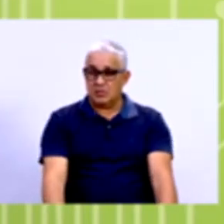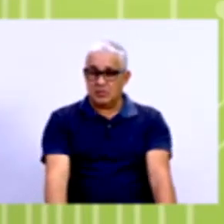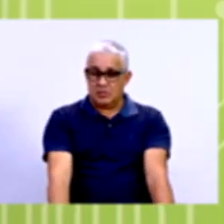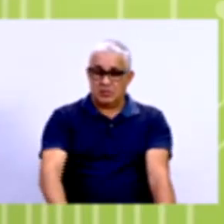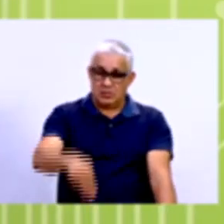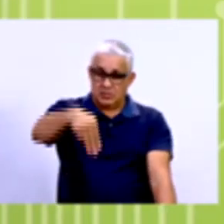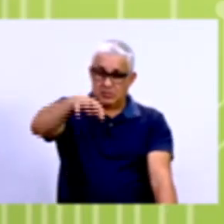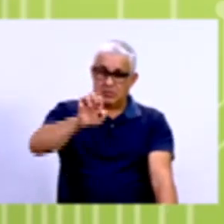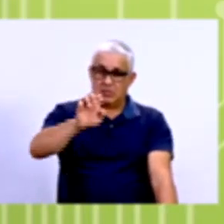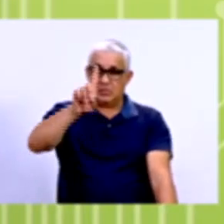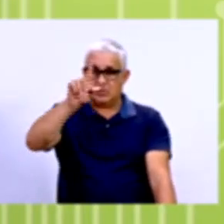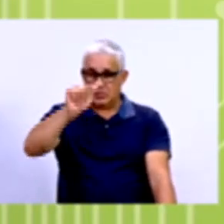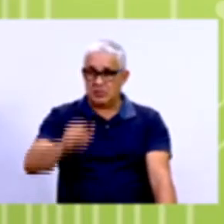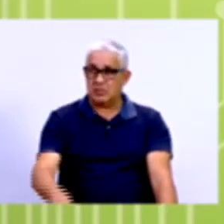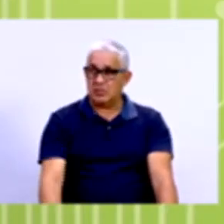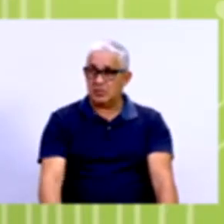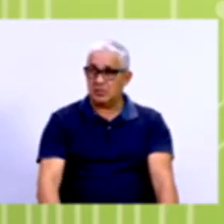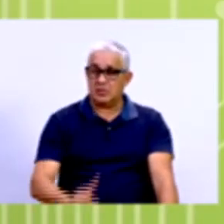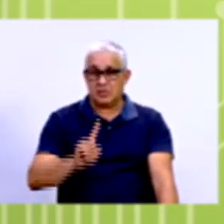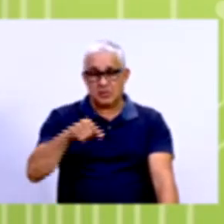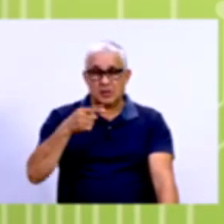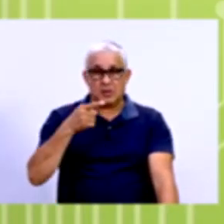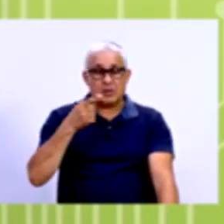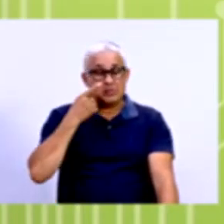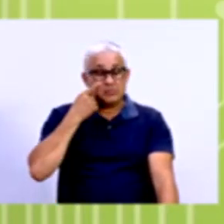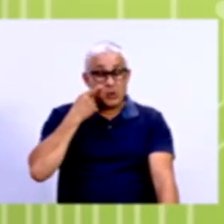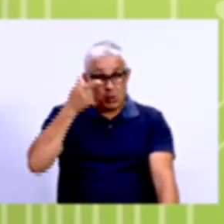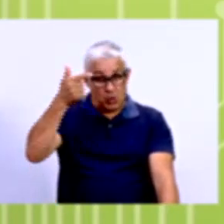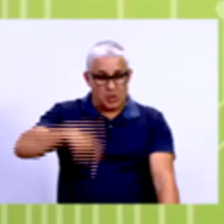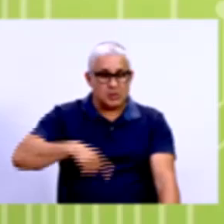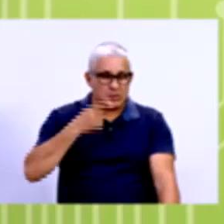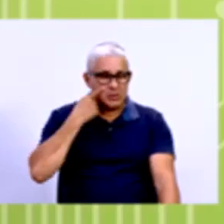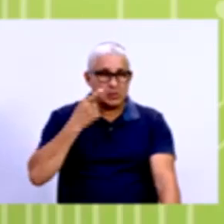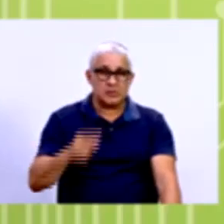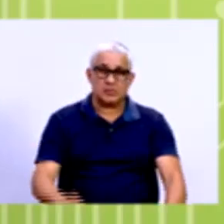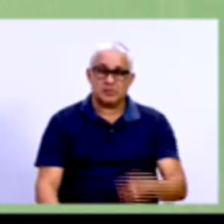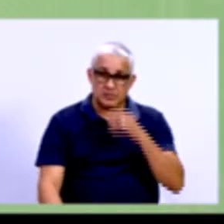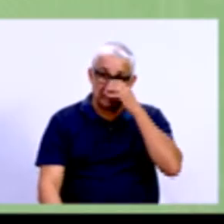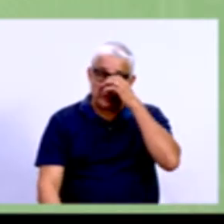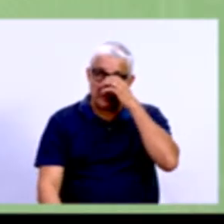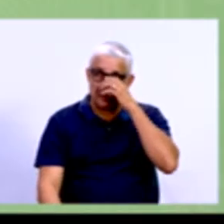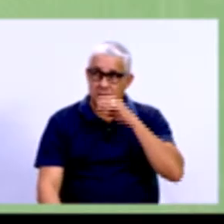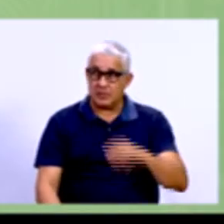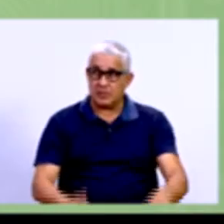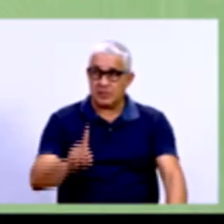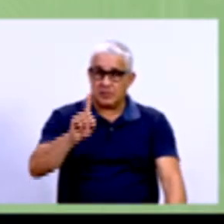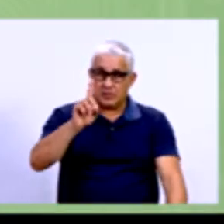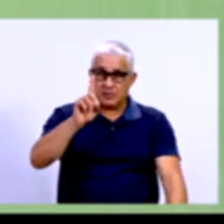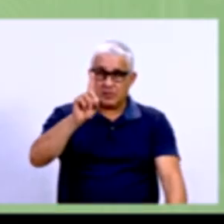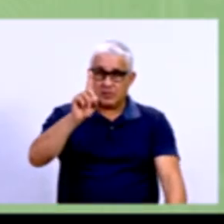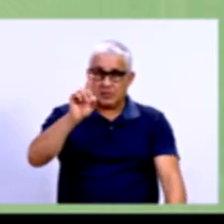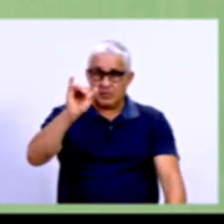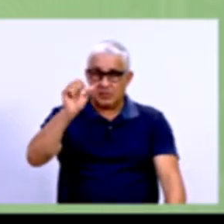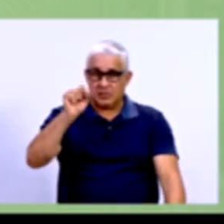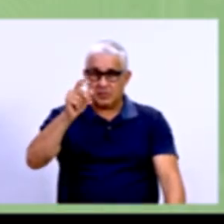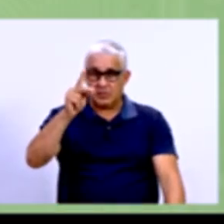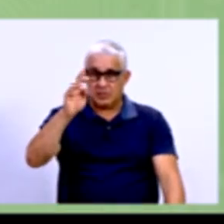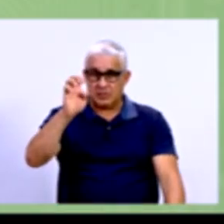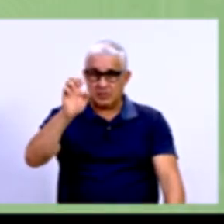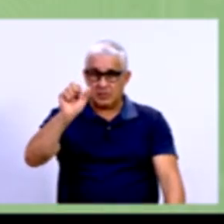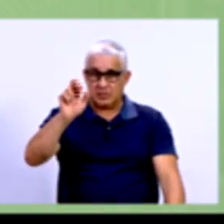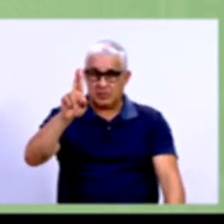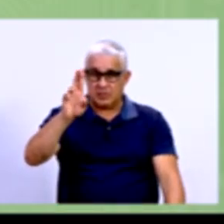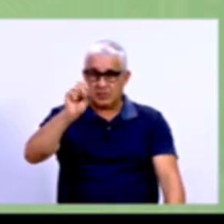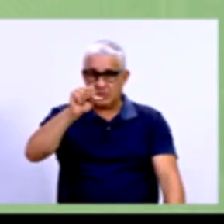Aí, depois a gente reviu... as medidas de dispersão. Até agora, nós falamos